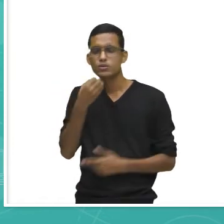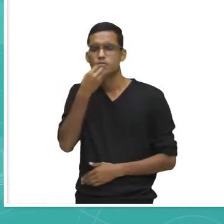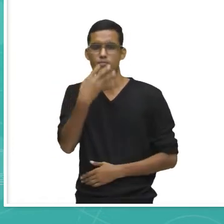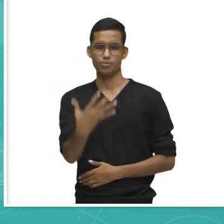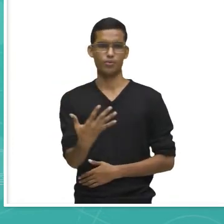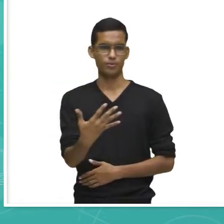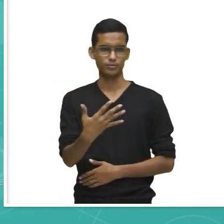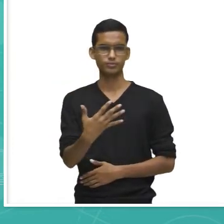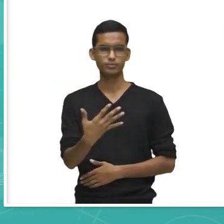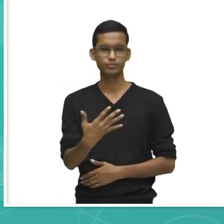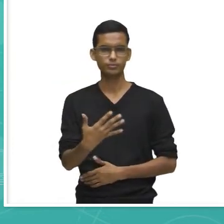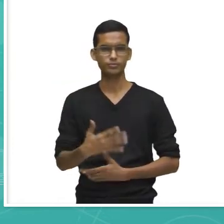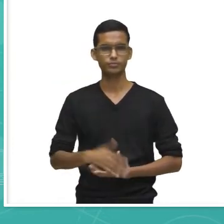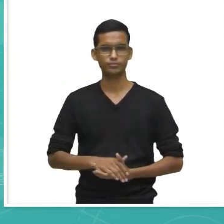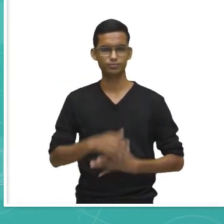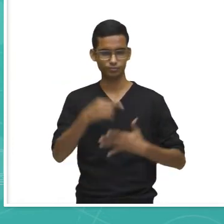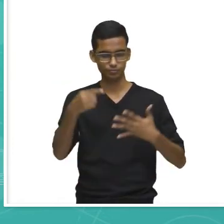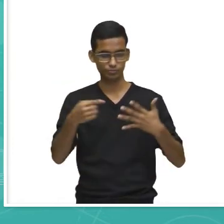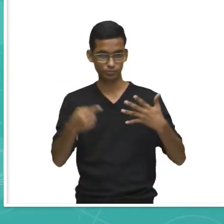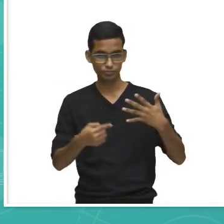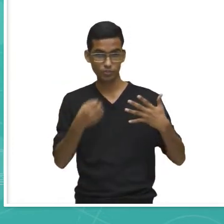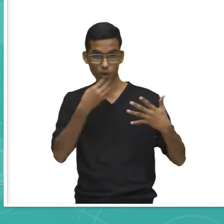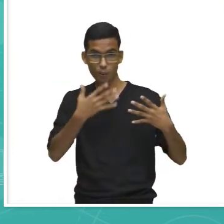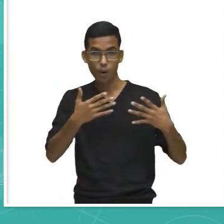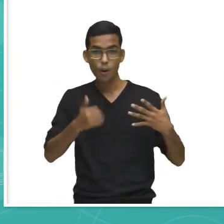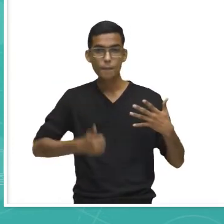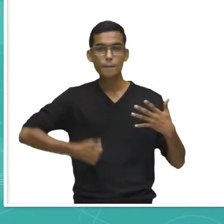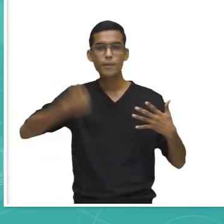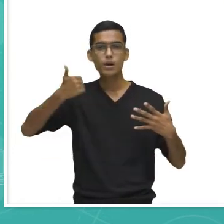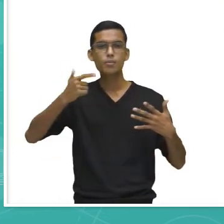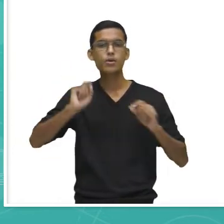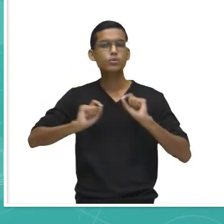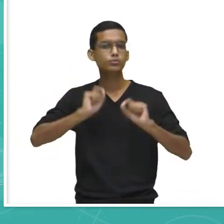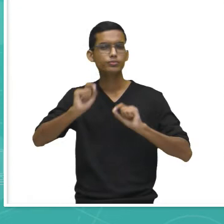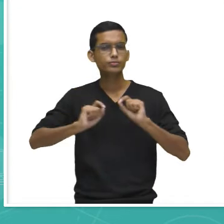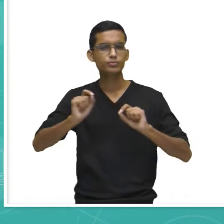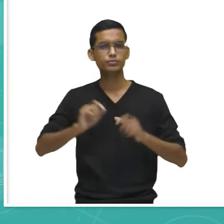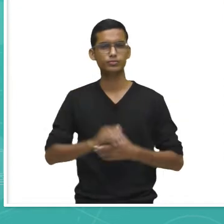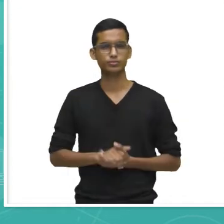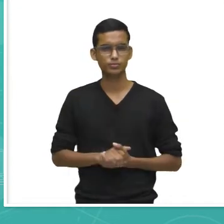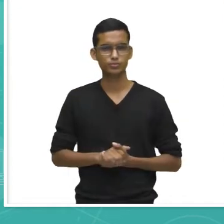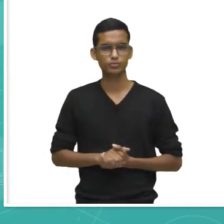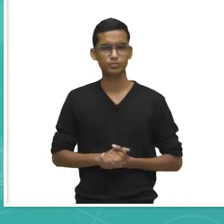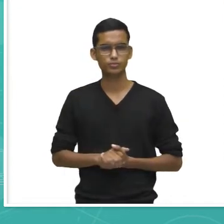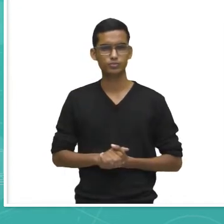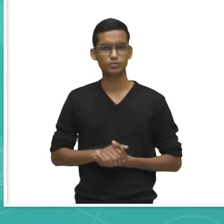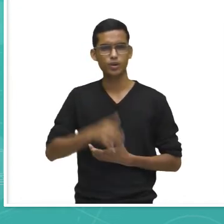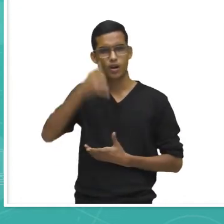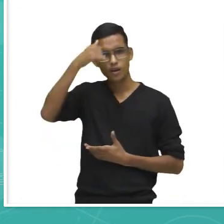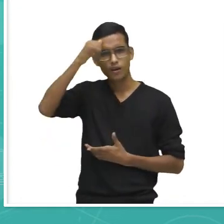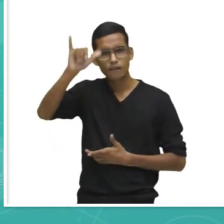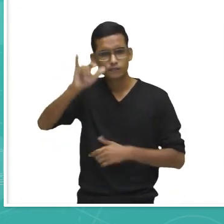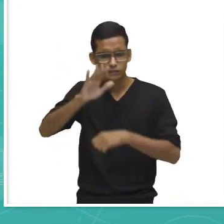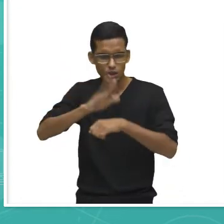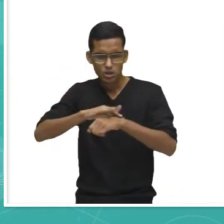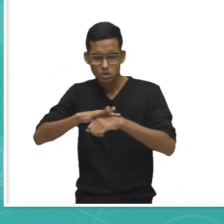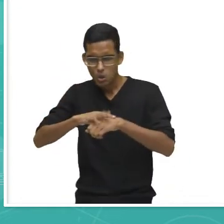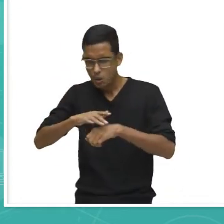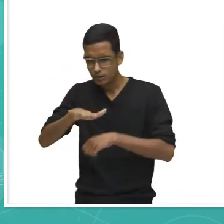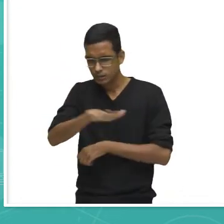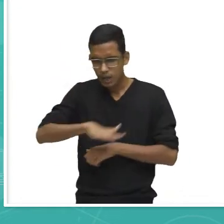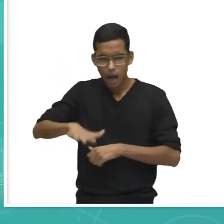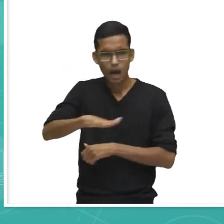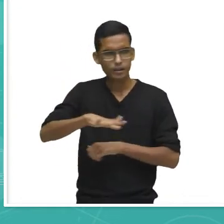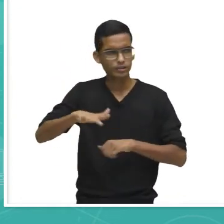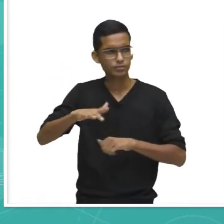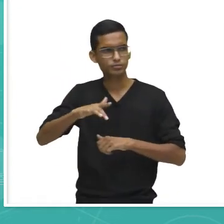ginástica laboral. Que primeiro, o combate e a prevenção de doenças profissionais, que foi alguma daquelas que